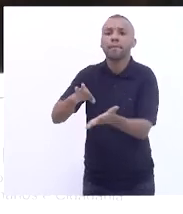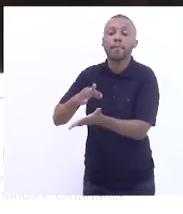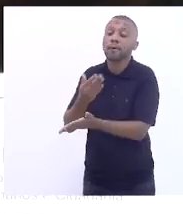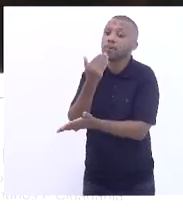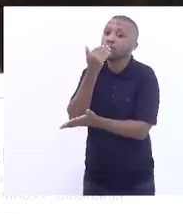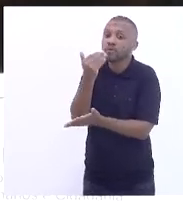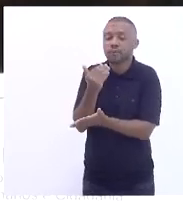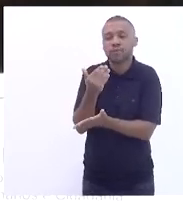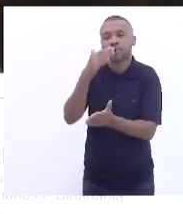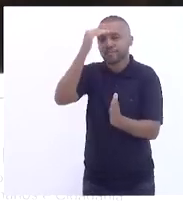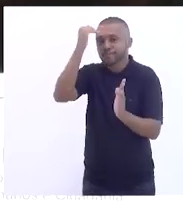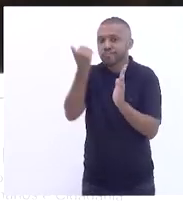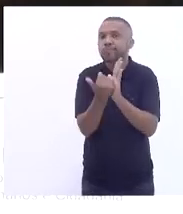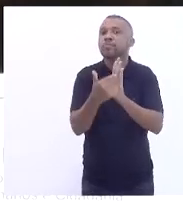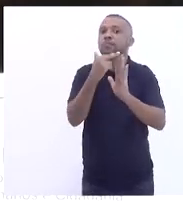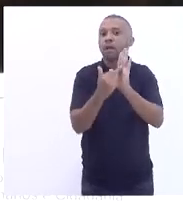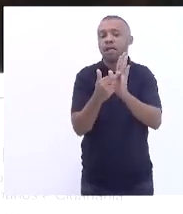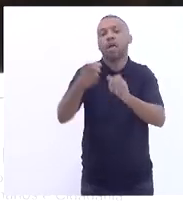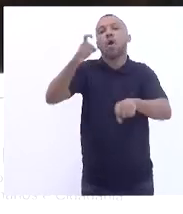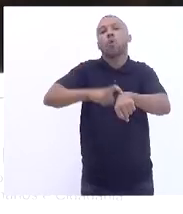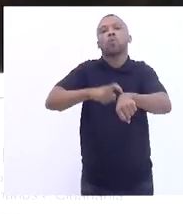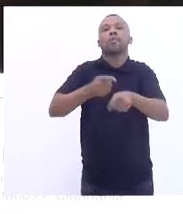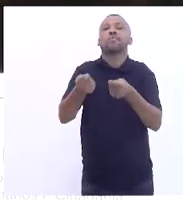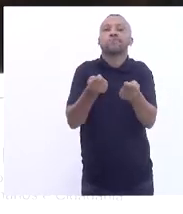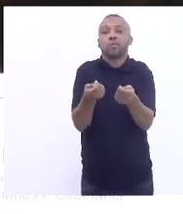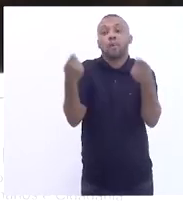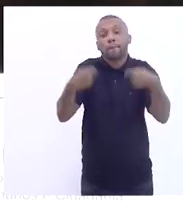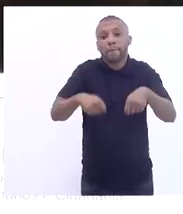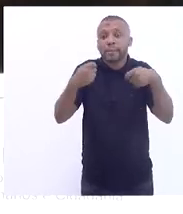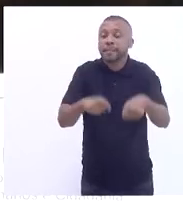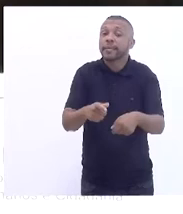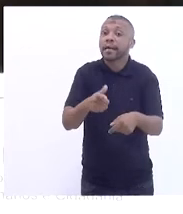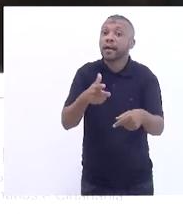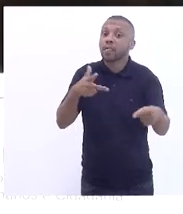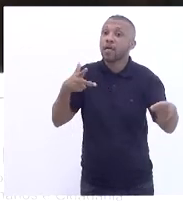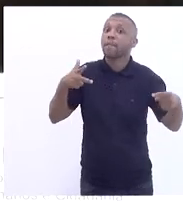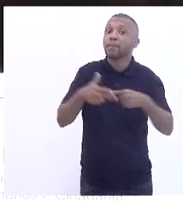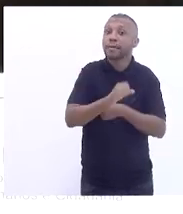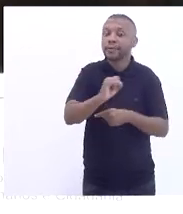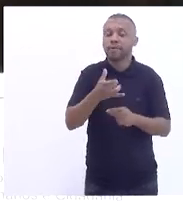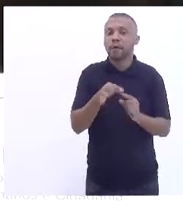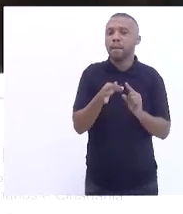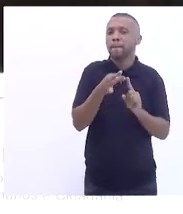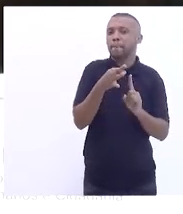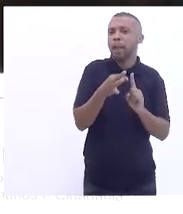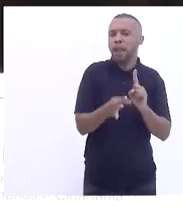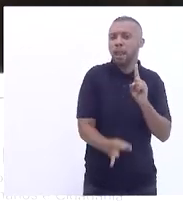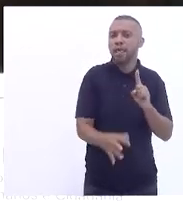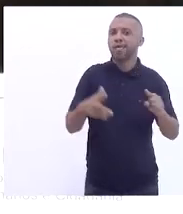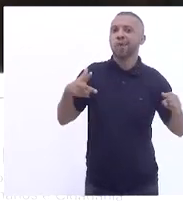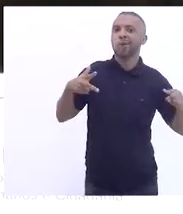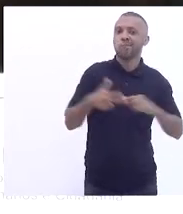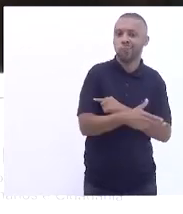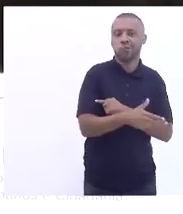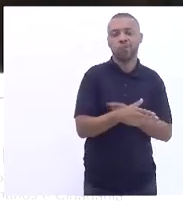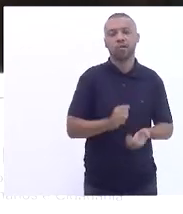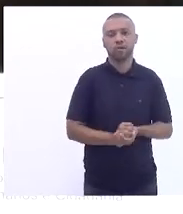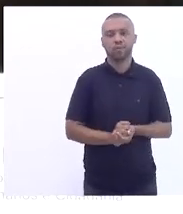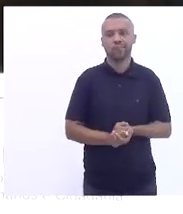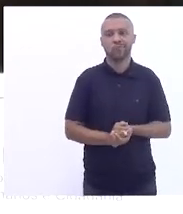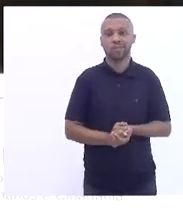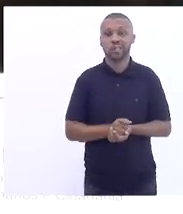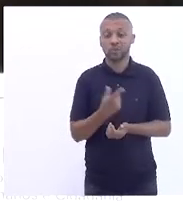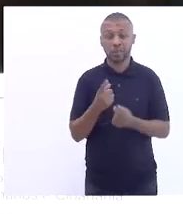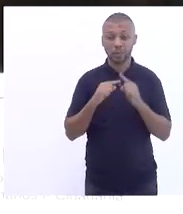pouco mais criteriosa com tempo gente eu vou realmente precisar interromper porque a nossa audiência ela já está correndo para